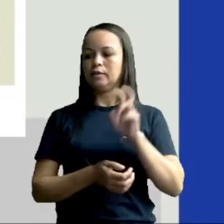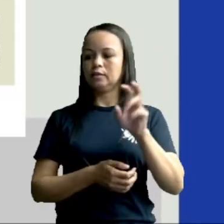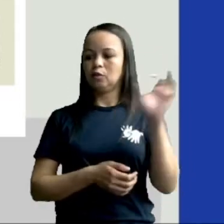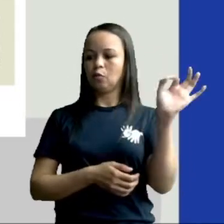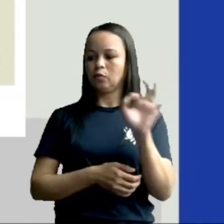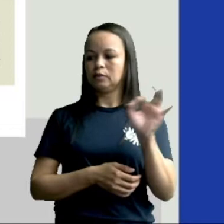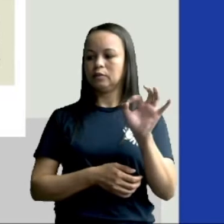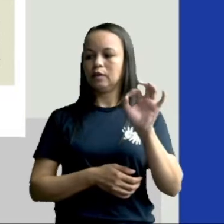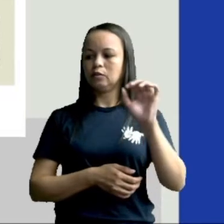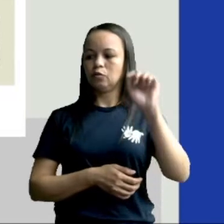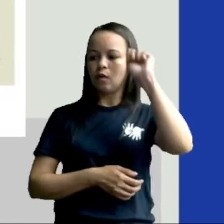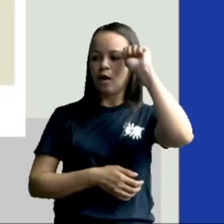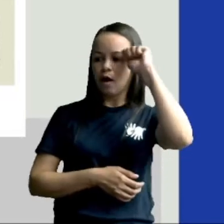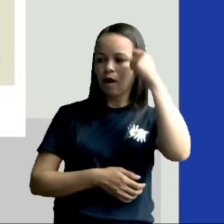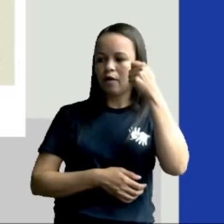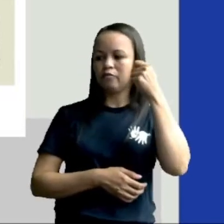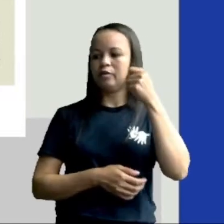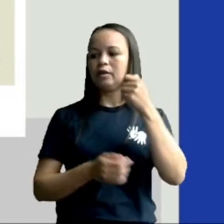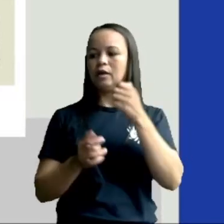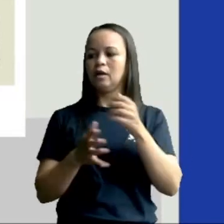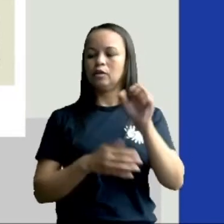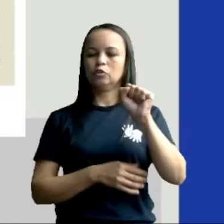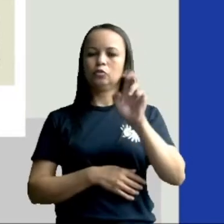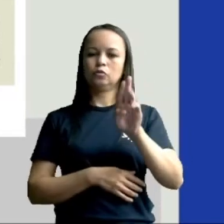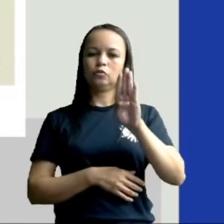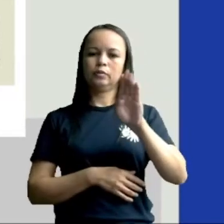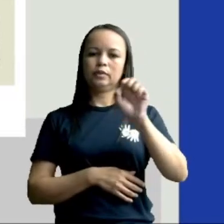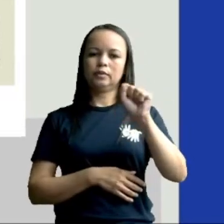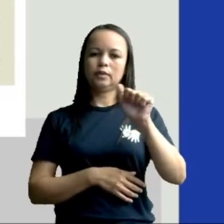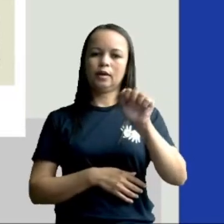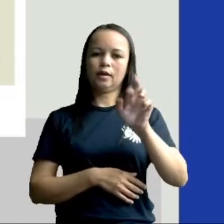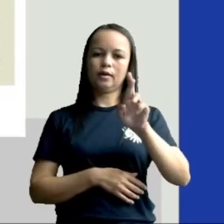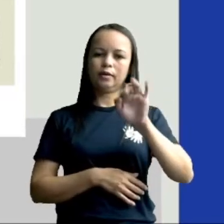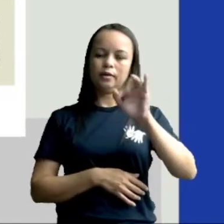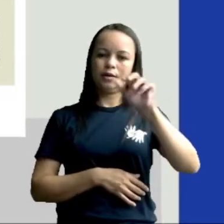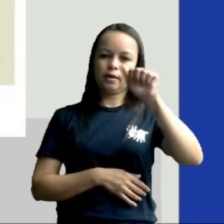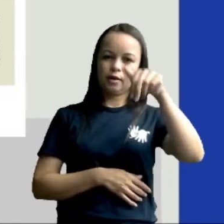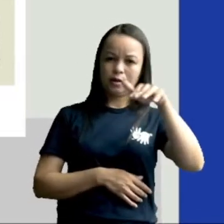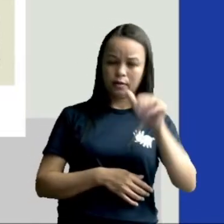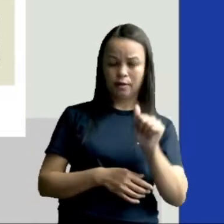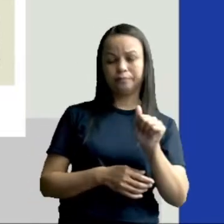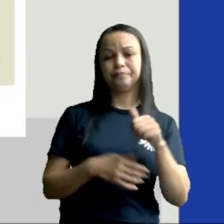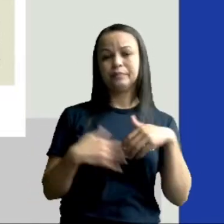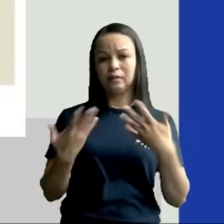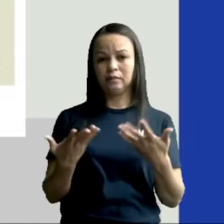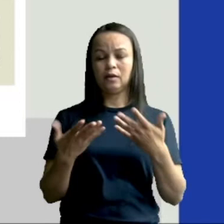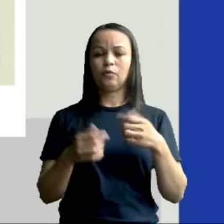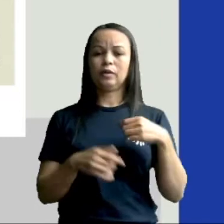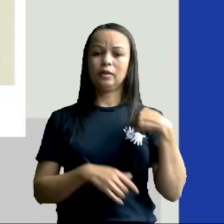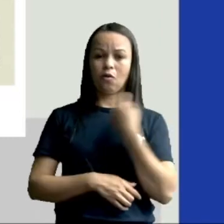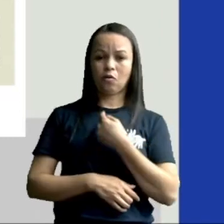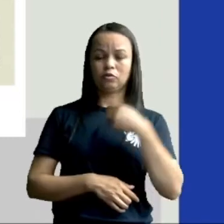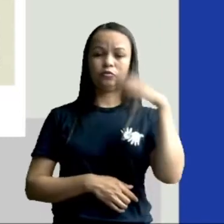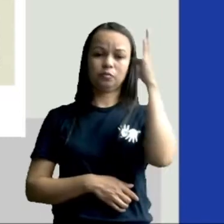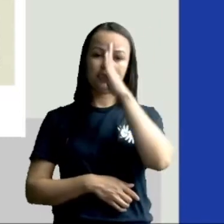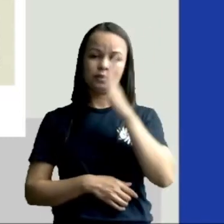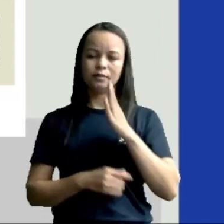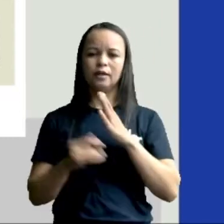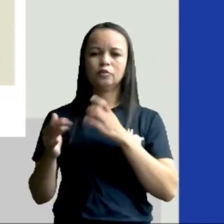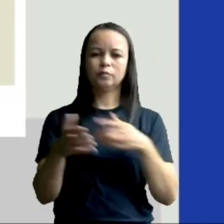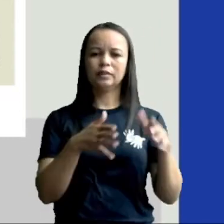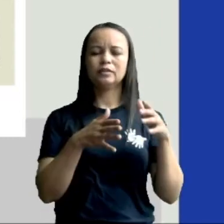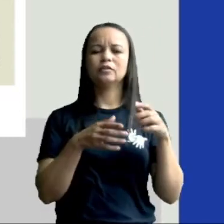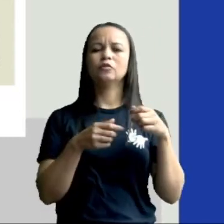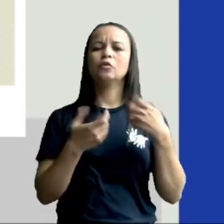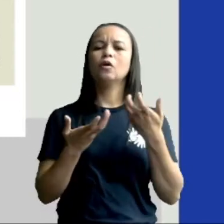região. E quem consome mais, polui mais. E o Brasil, a gente tem que estar consciente de que a gente está consumindo demais também. A